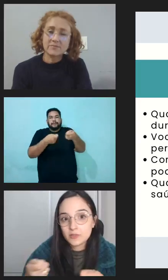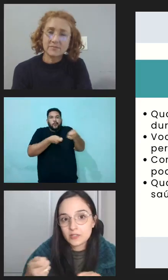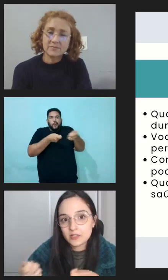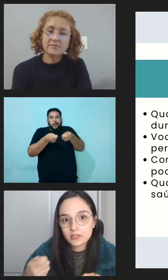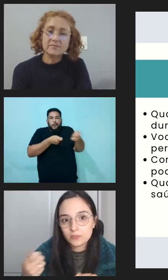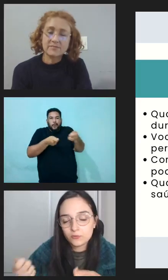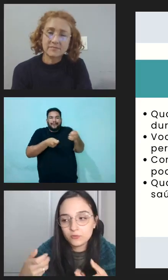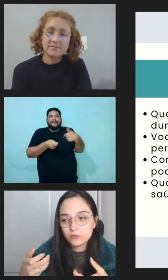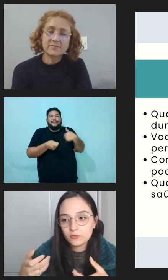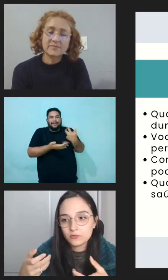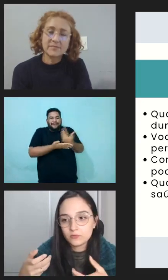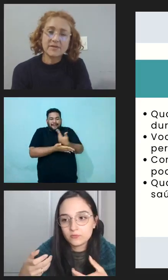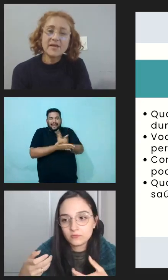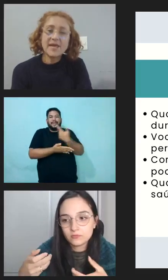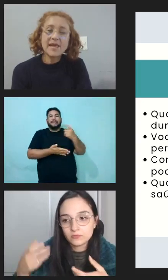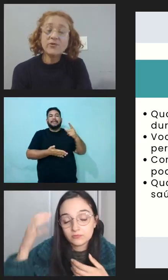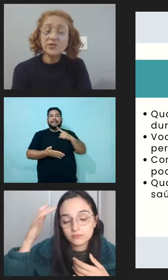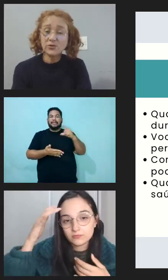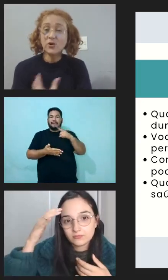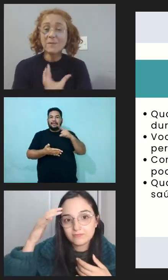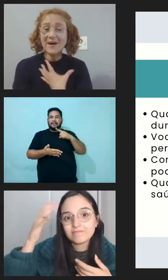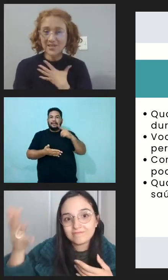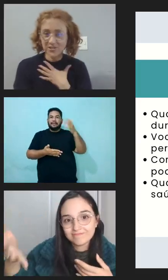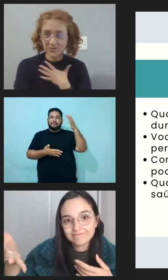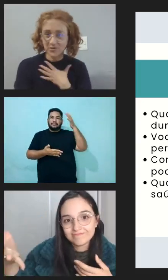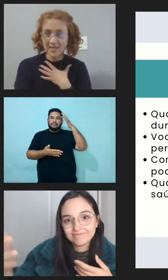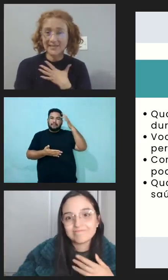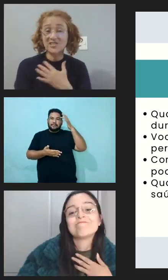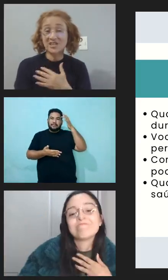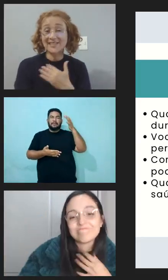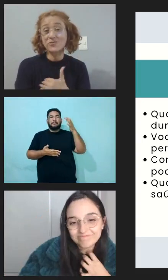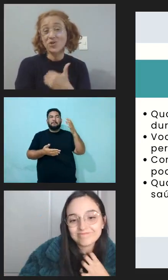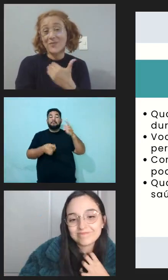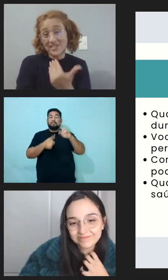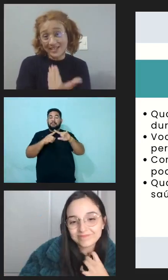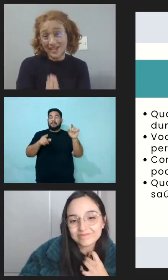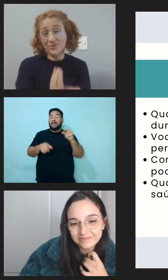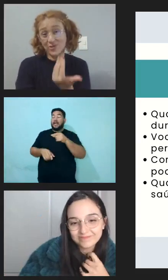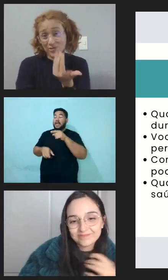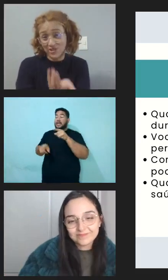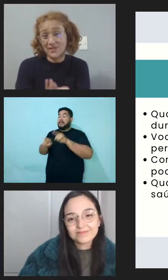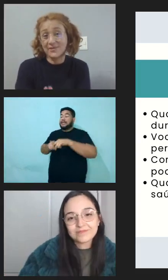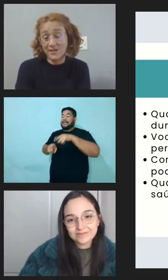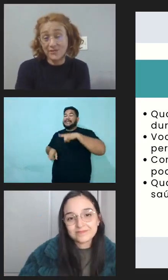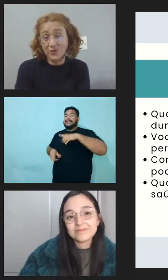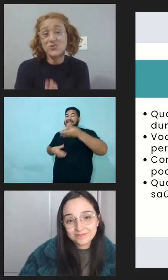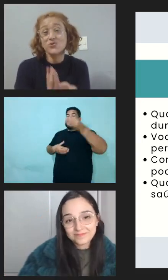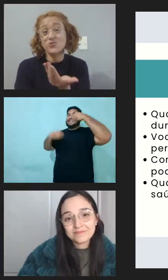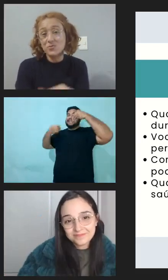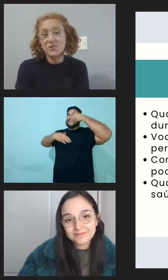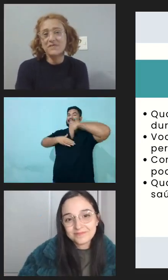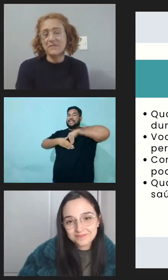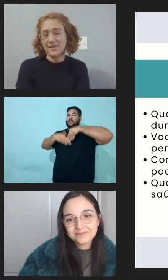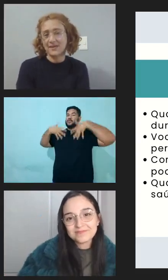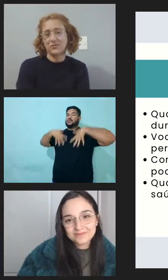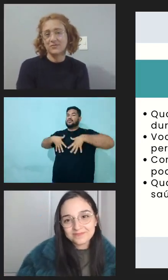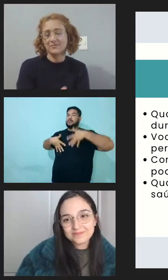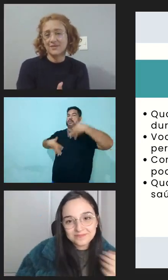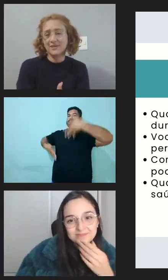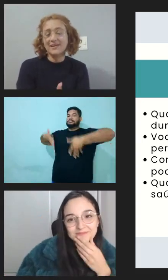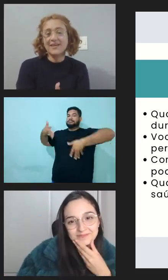atividade mecânica muito. É muito automático, né? Já está automatizado no teu sistema nervoso o